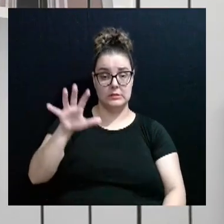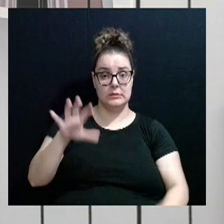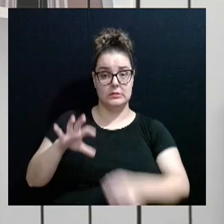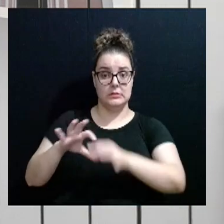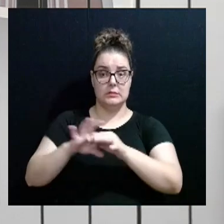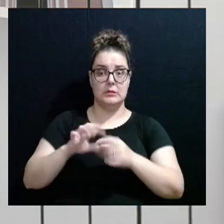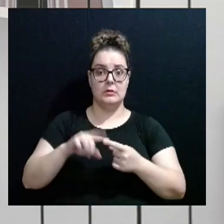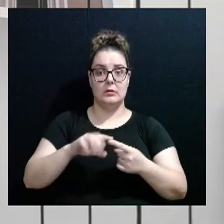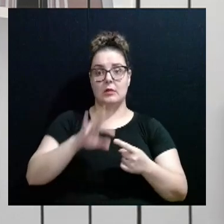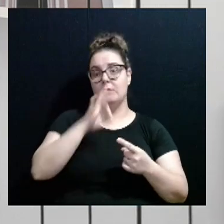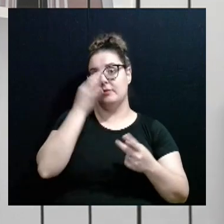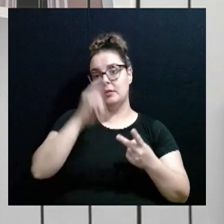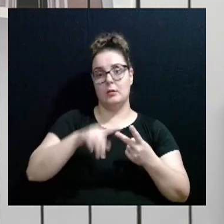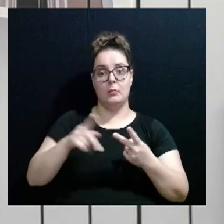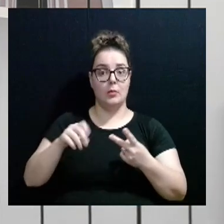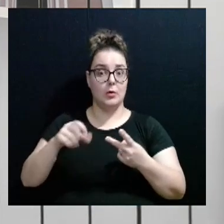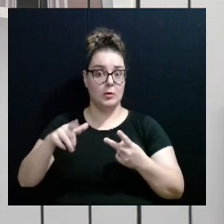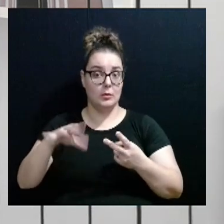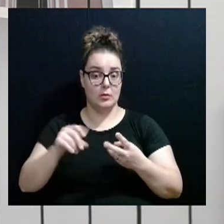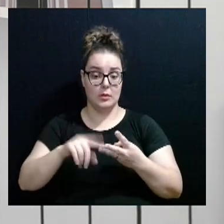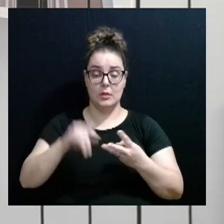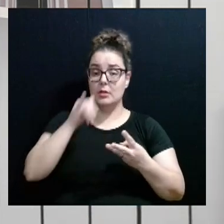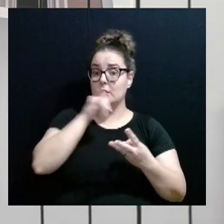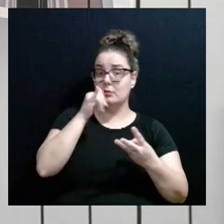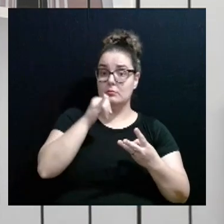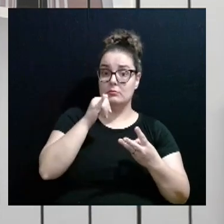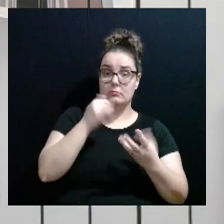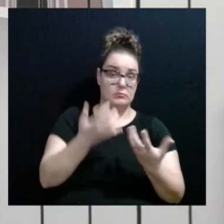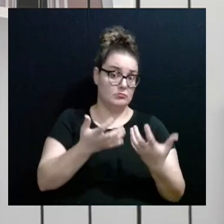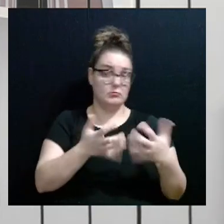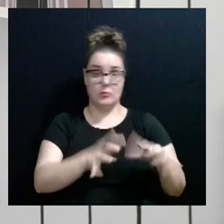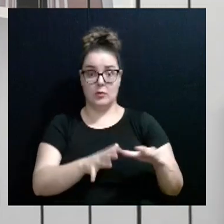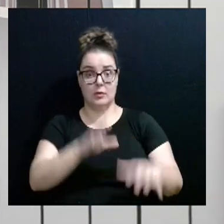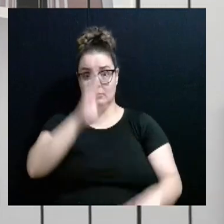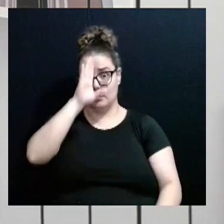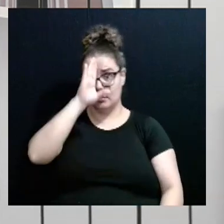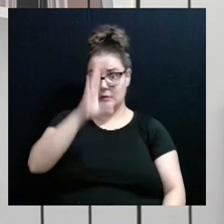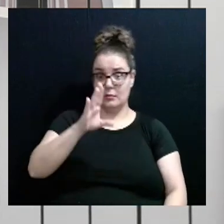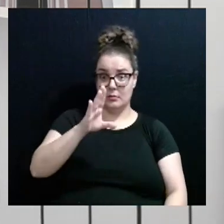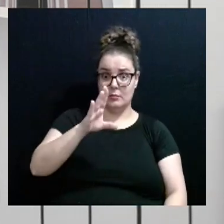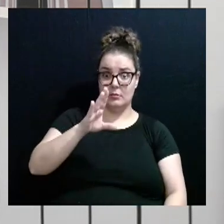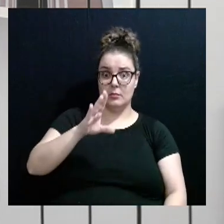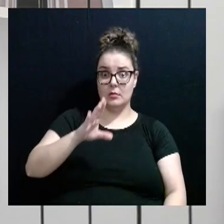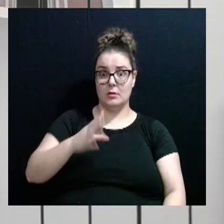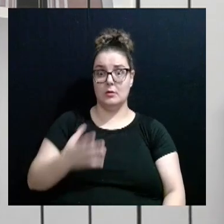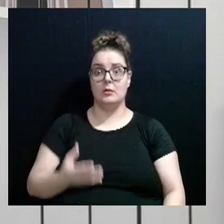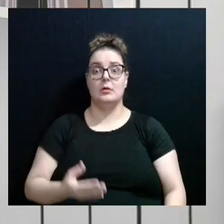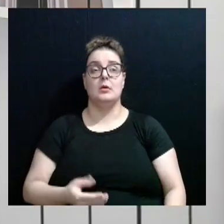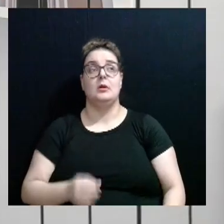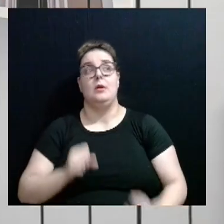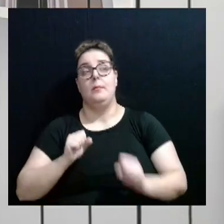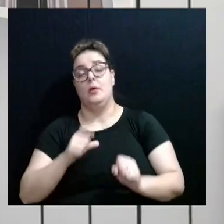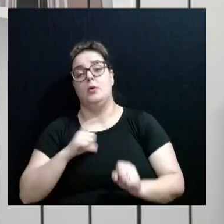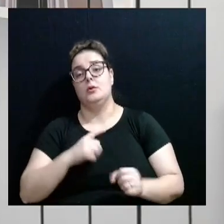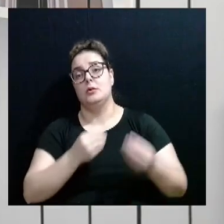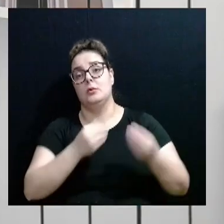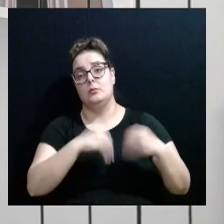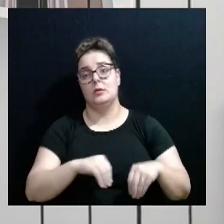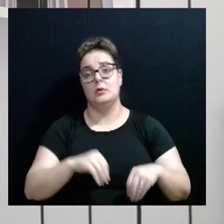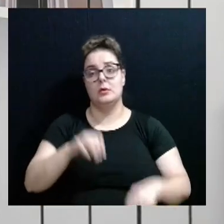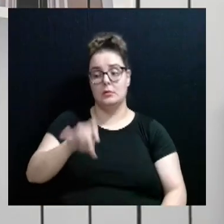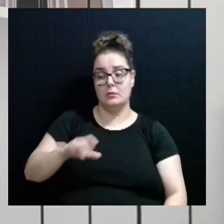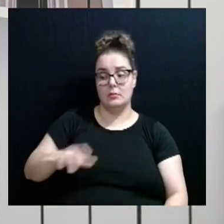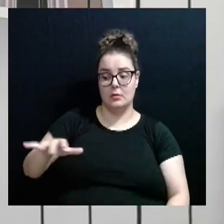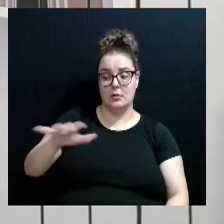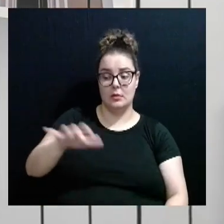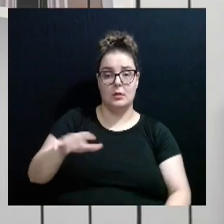e Itália se opõem, principalmente por temerem aí prejuízos ao setor agrícola diante desta